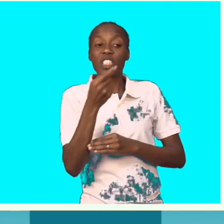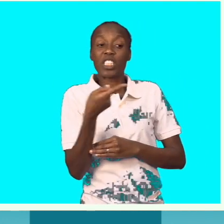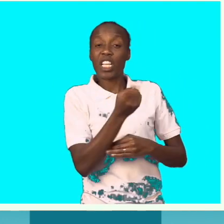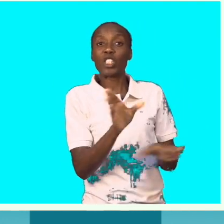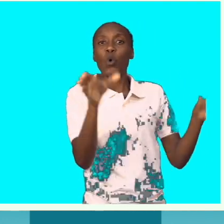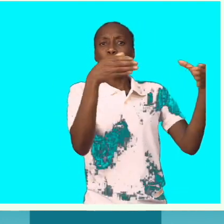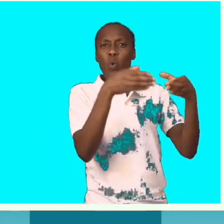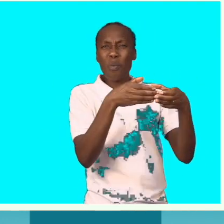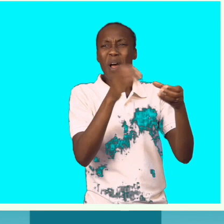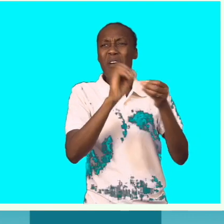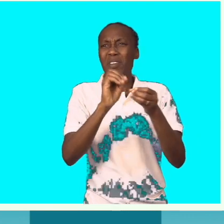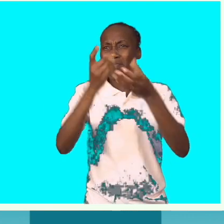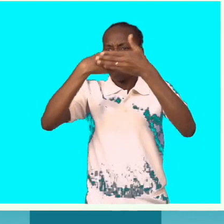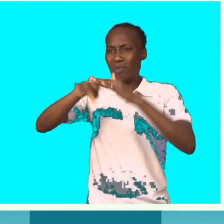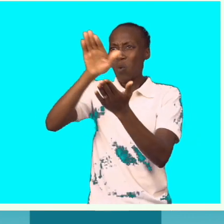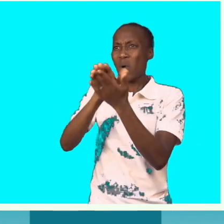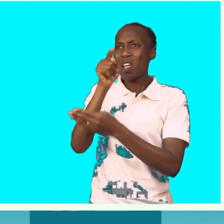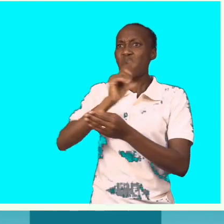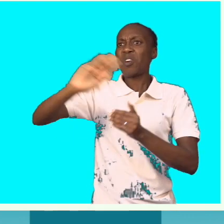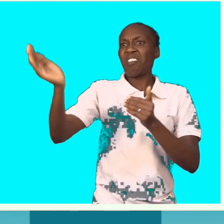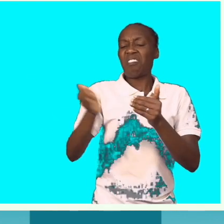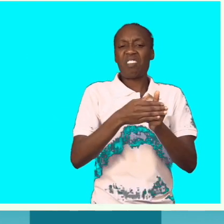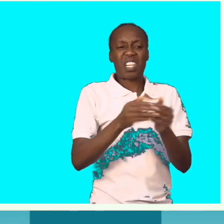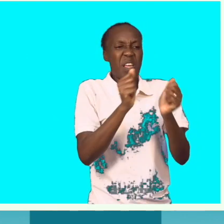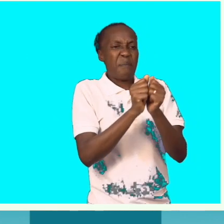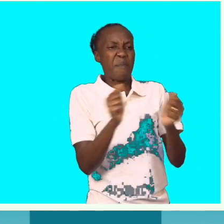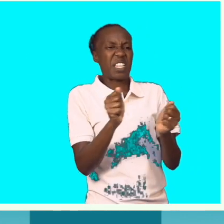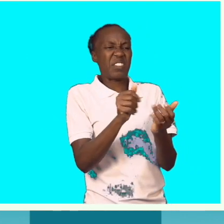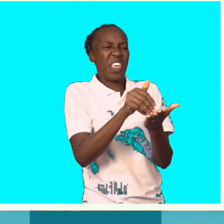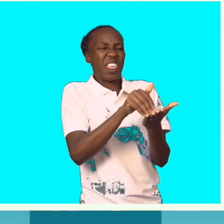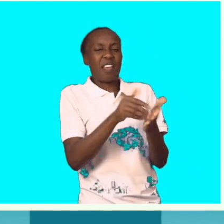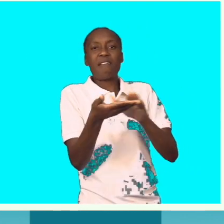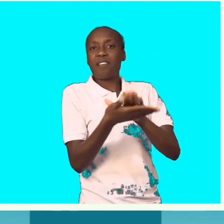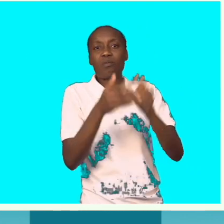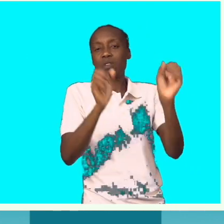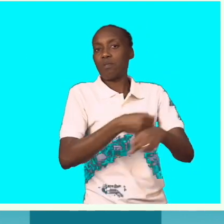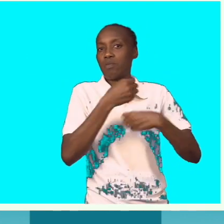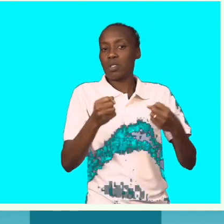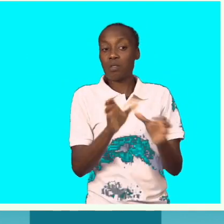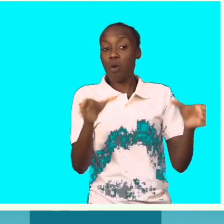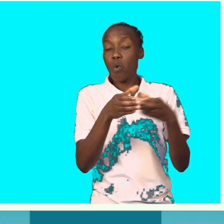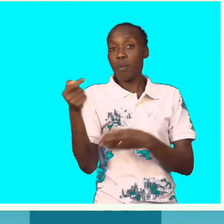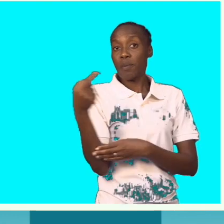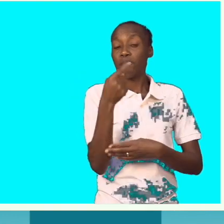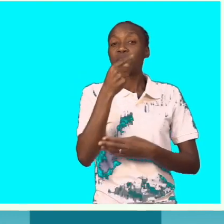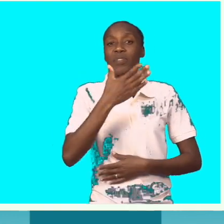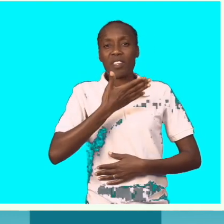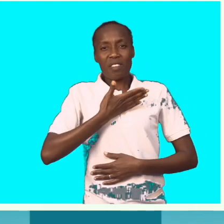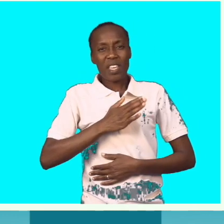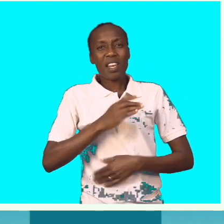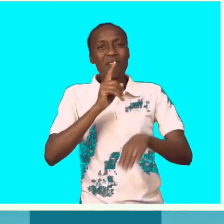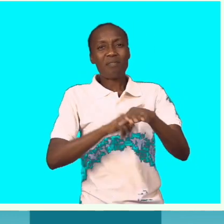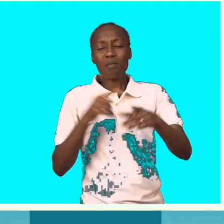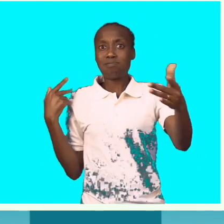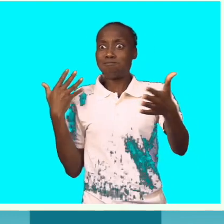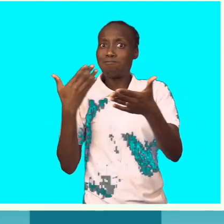reservas. É o que o Mafil quer, não ir para depois voltar sem bases nenhumas. Então, o Mafil não quer isso. A razão